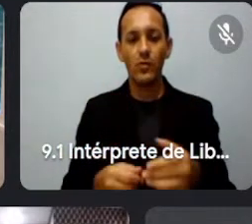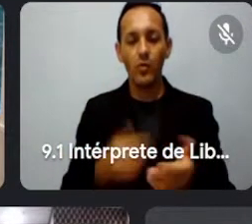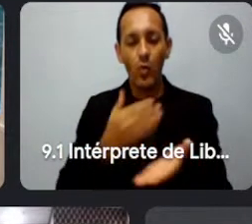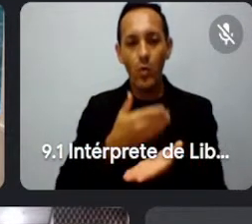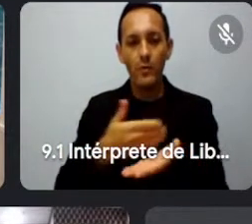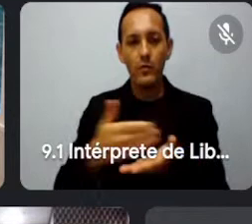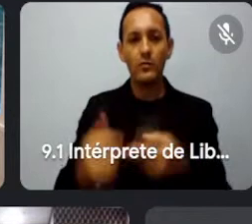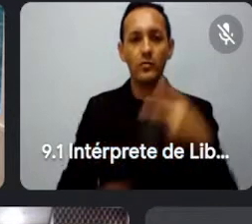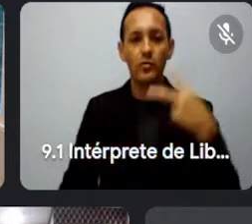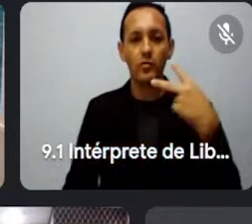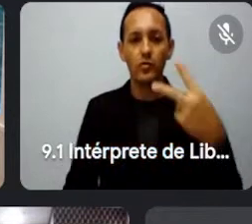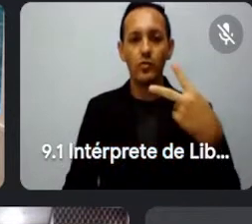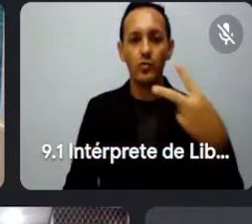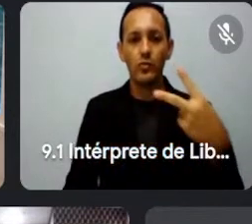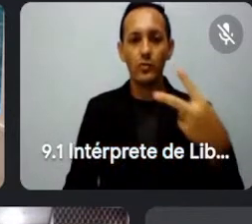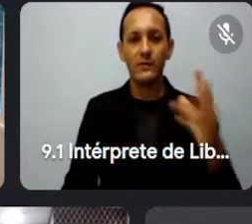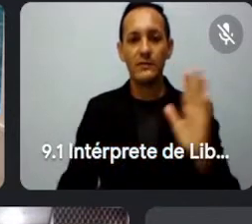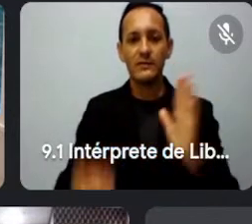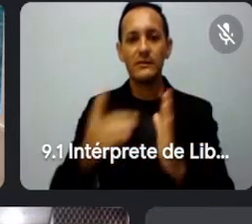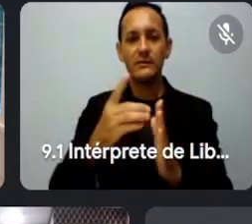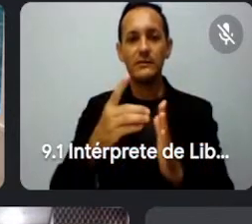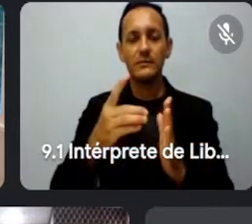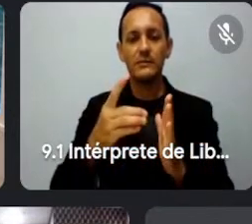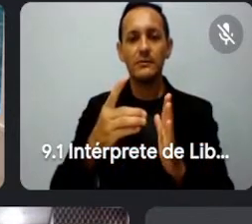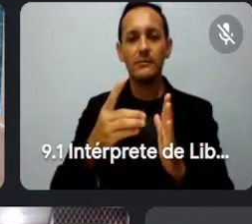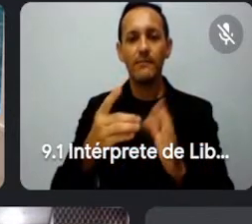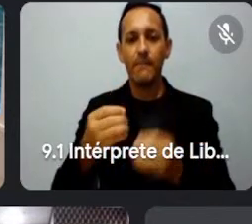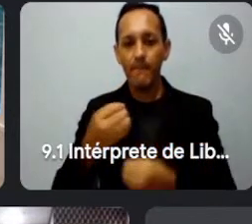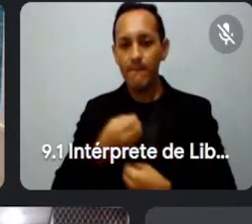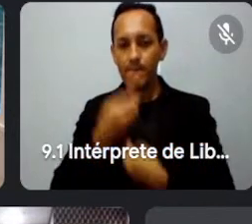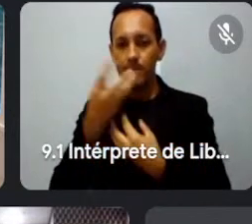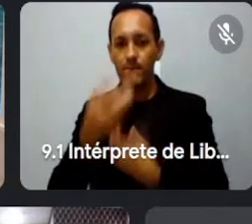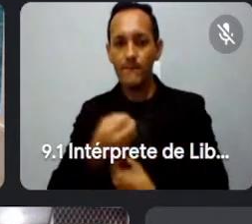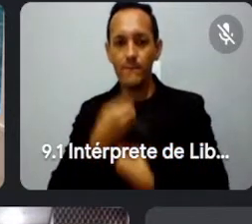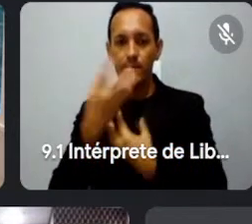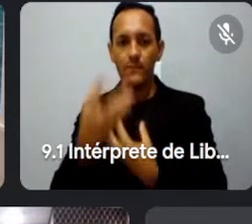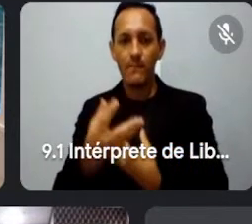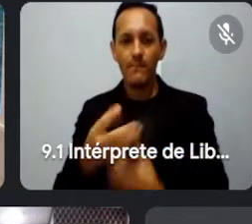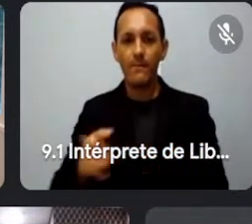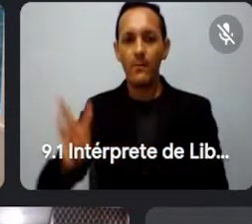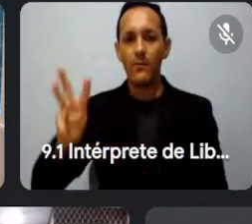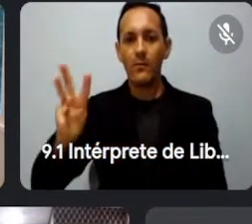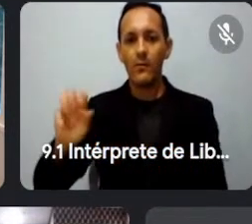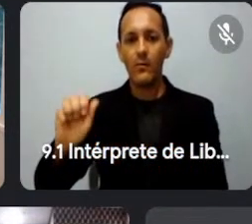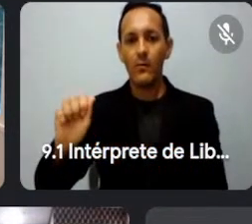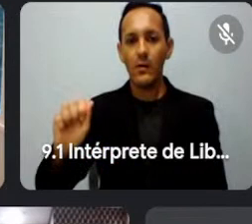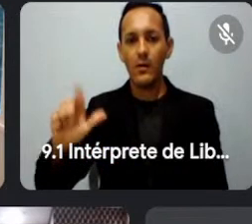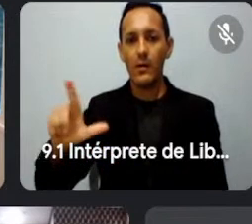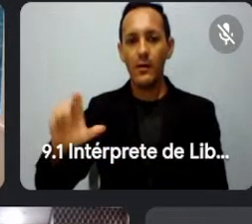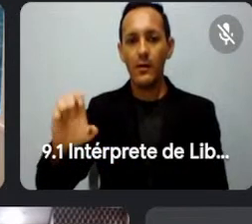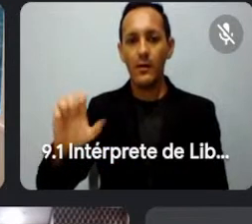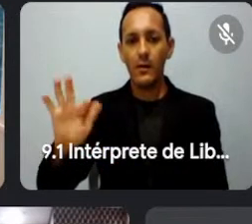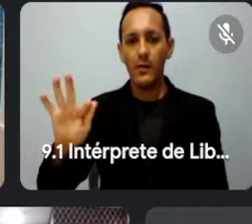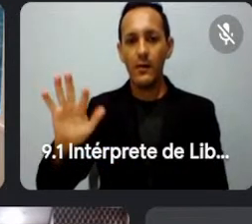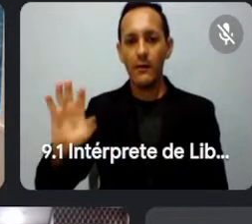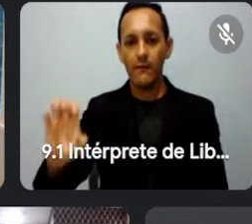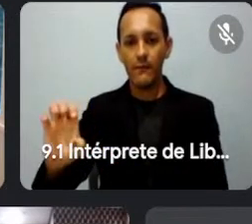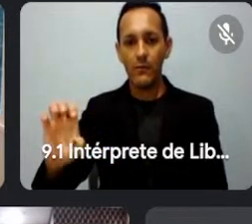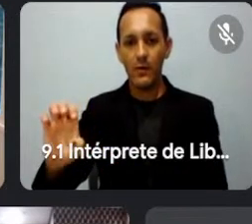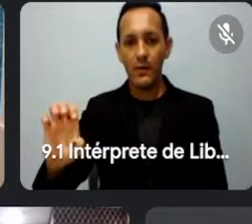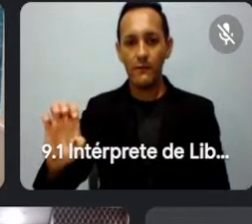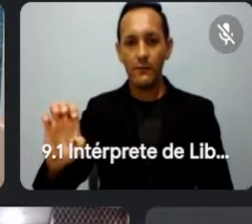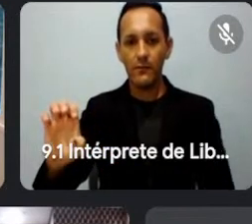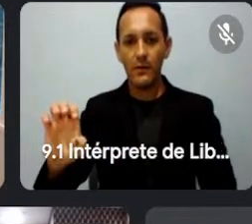duas declarações públicas na do Senhor o Alex eu não sei Doutor Osvaldo se a pronúncia tá